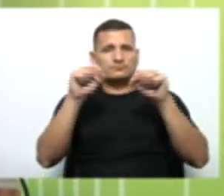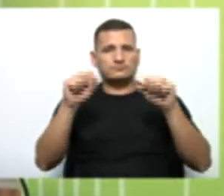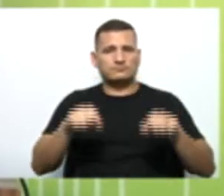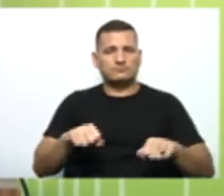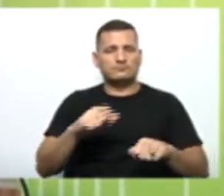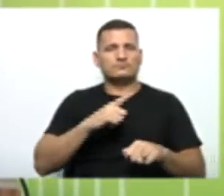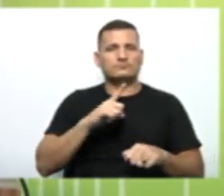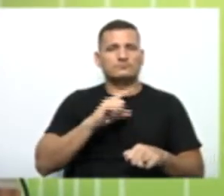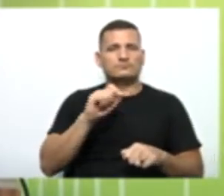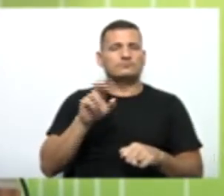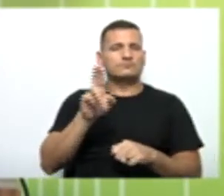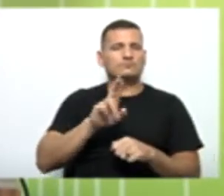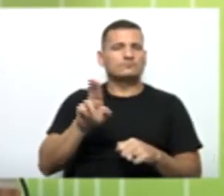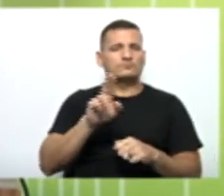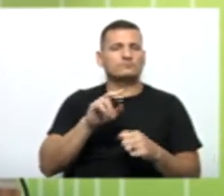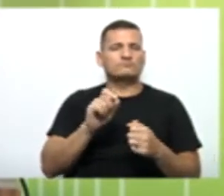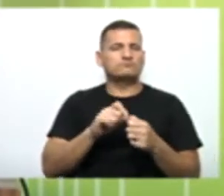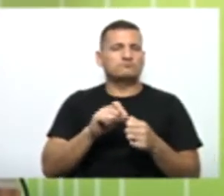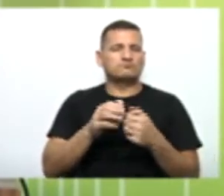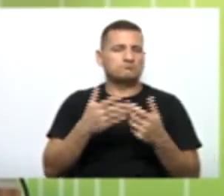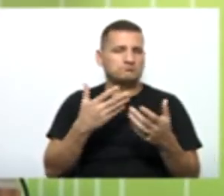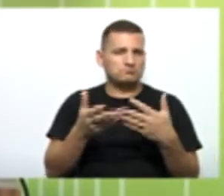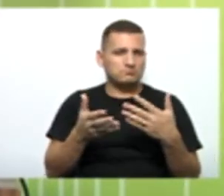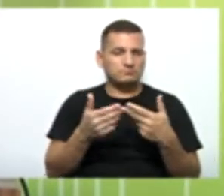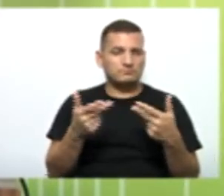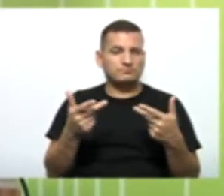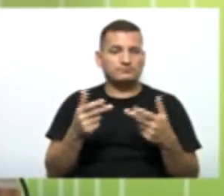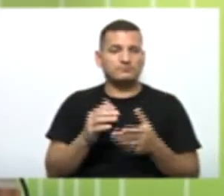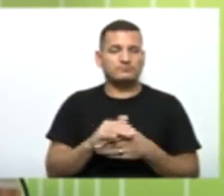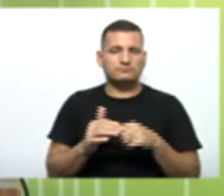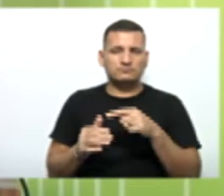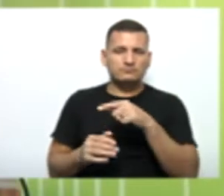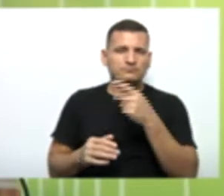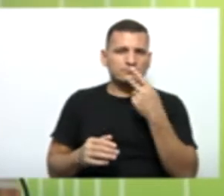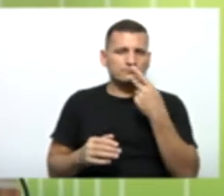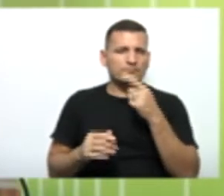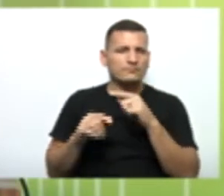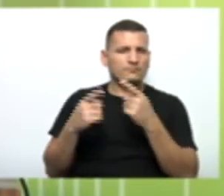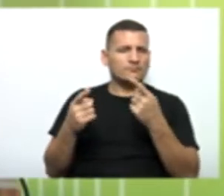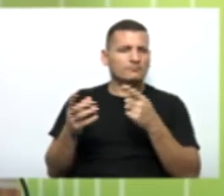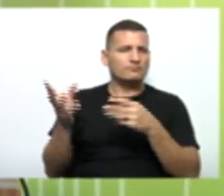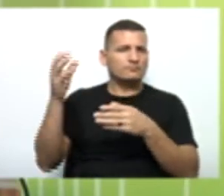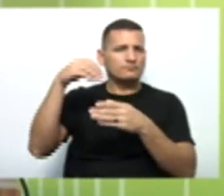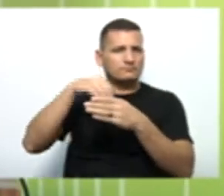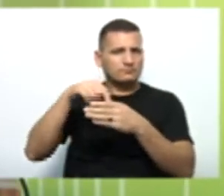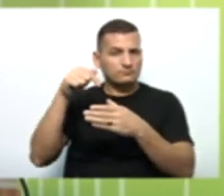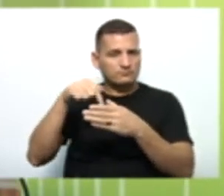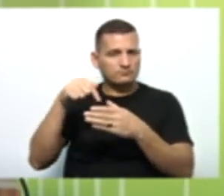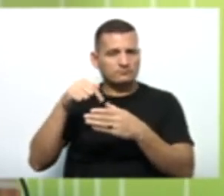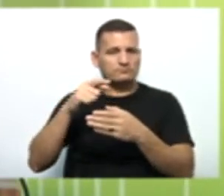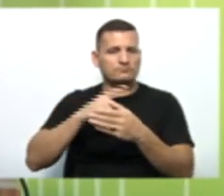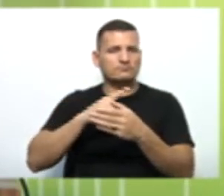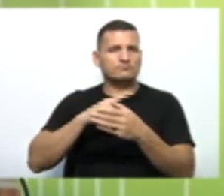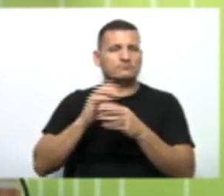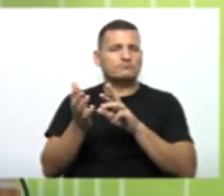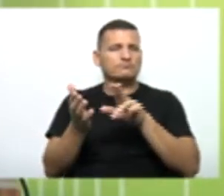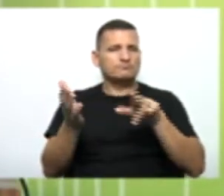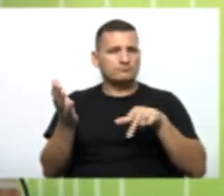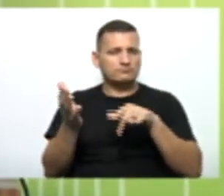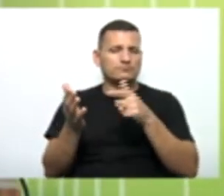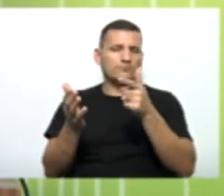função de fazer determinada situação. Aí você fala assim, nossa, mas dentro dessa funcionalidade existem outras e